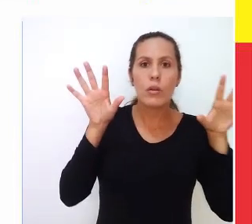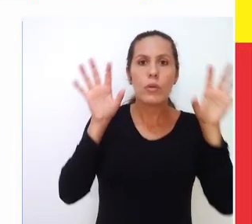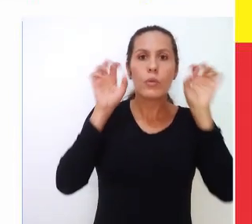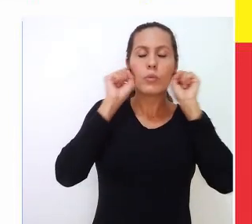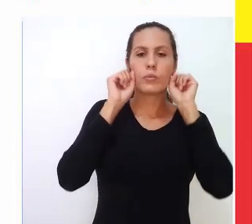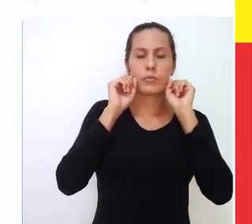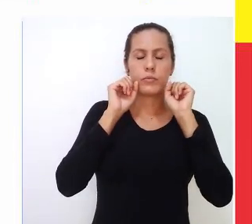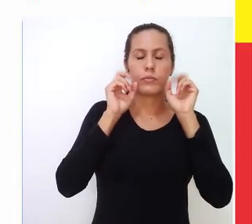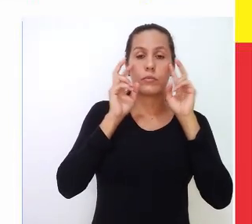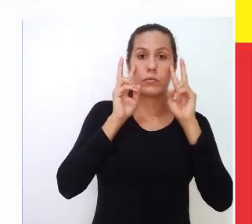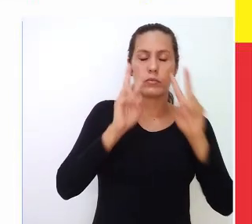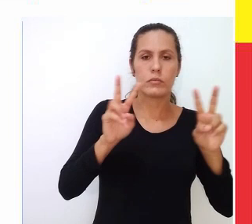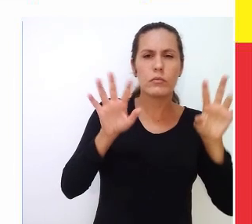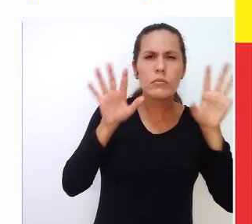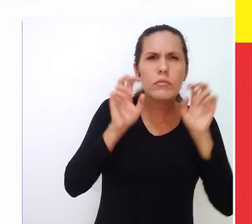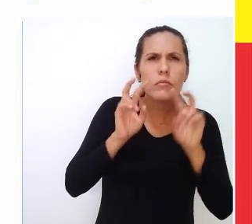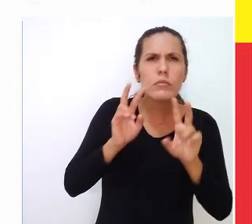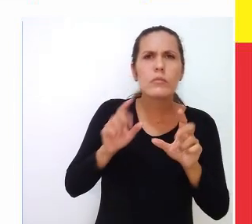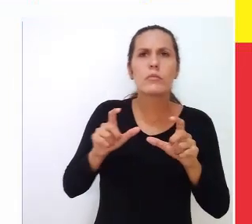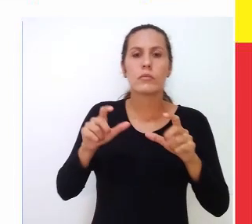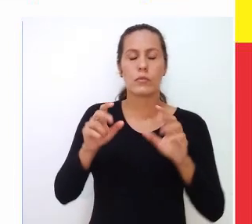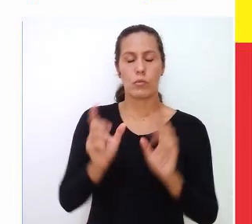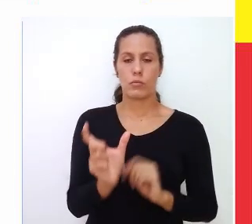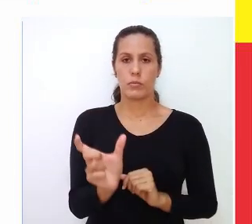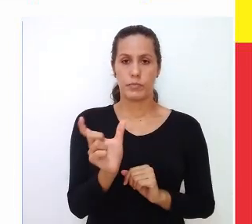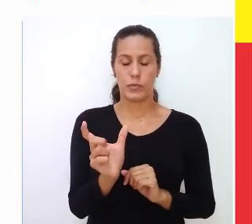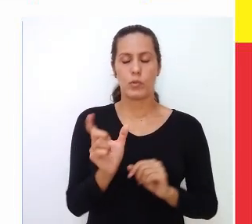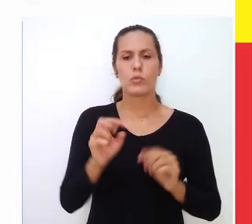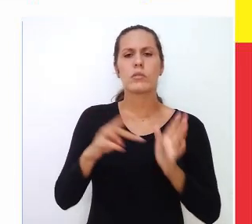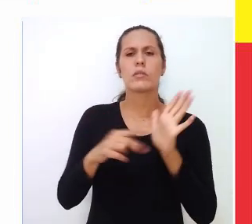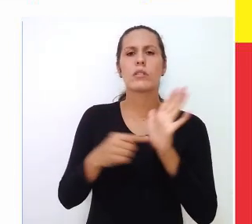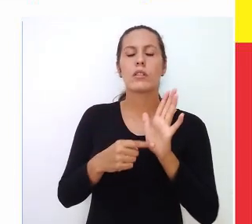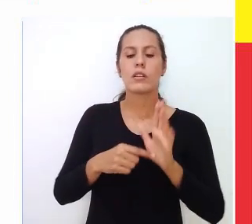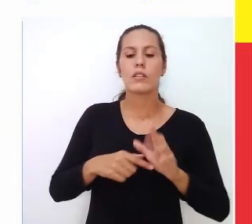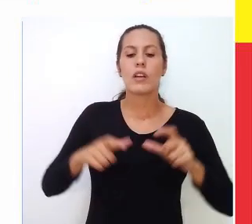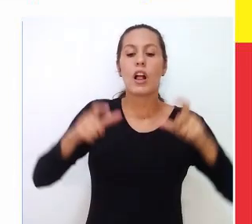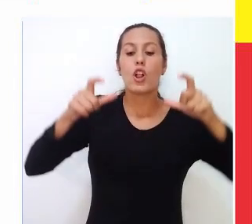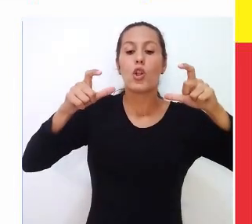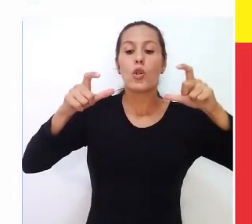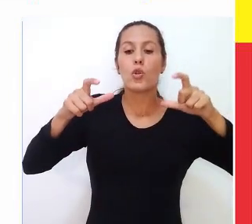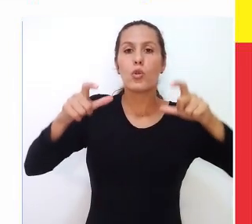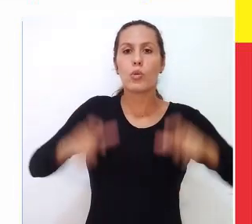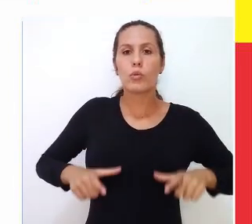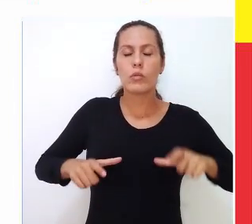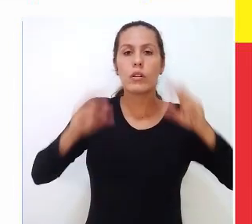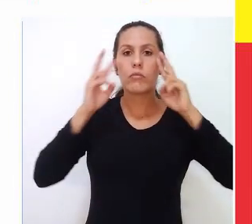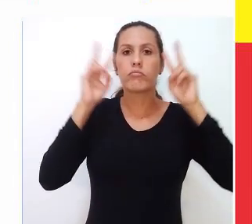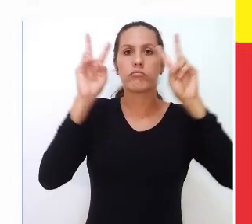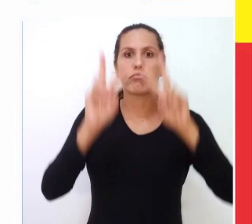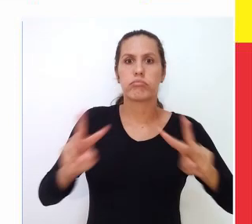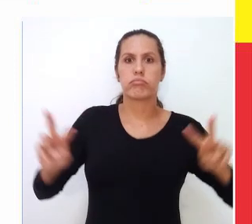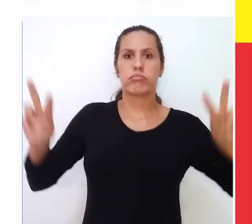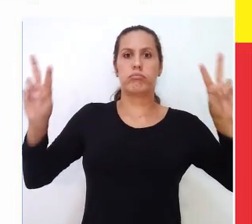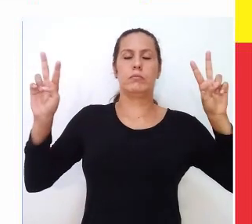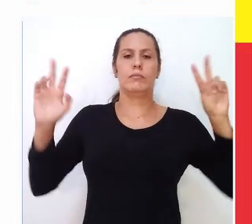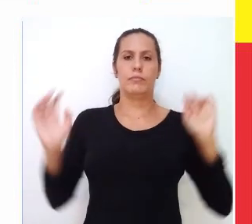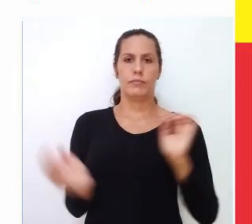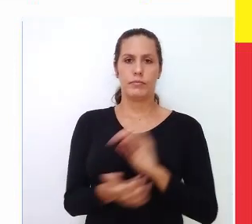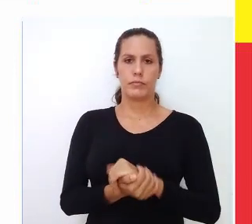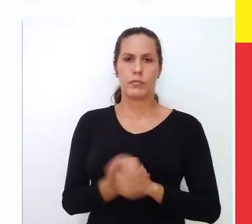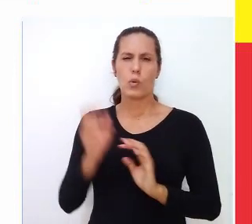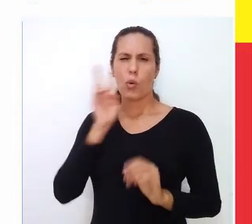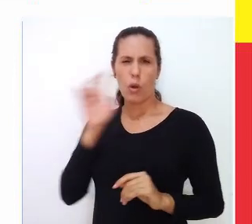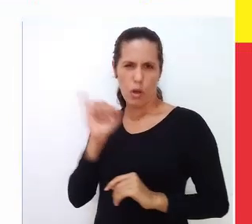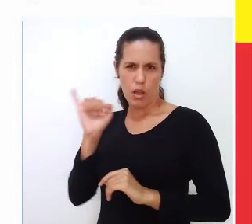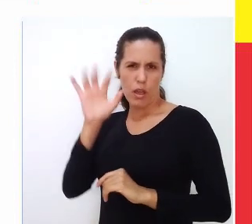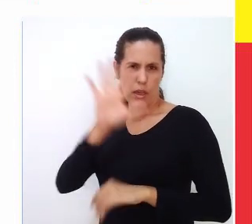teatro significa lugar de onde se vê. Então, fica de olho aqui nessa imagem mais uma vez. Aqui